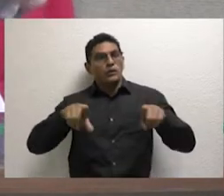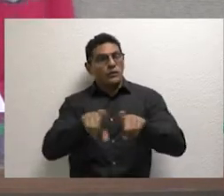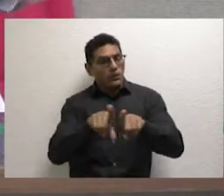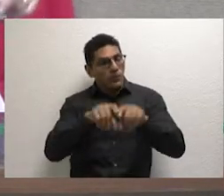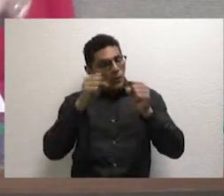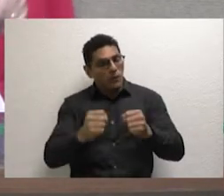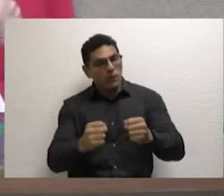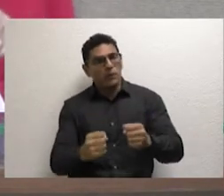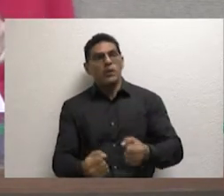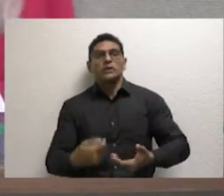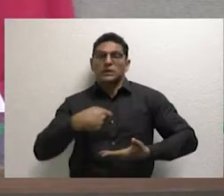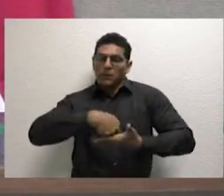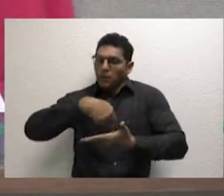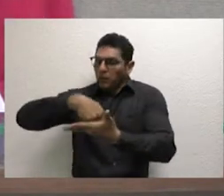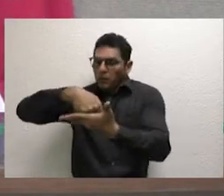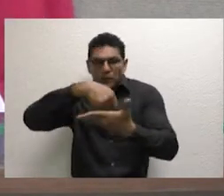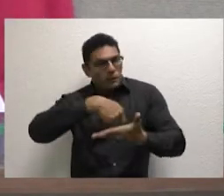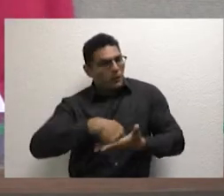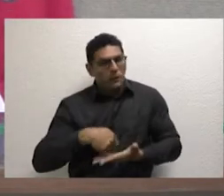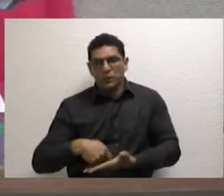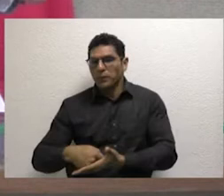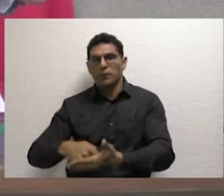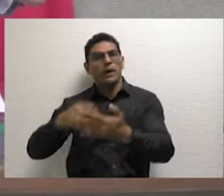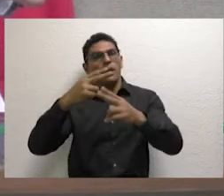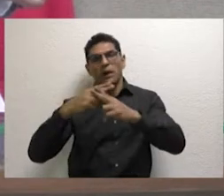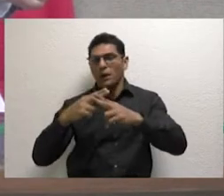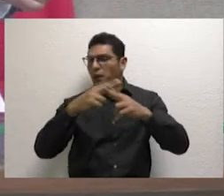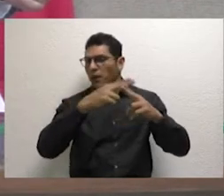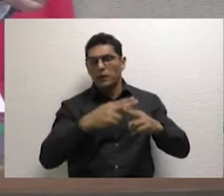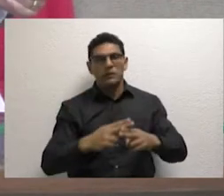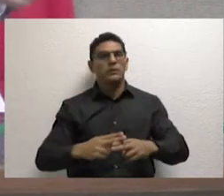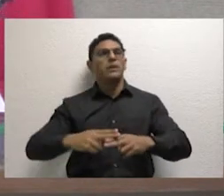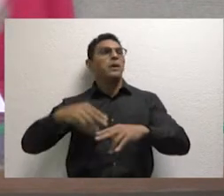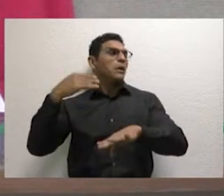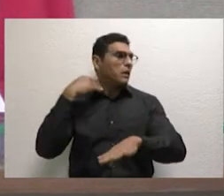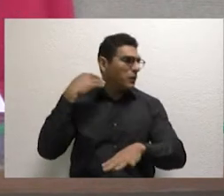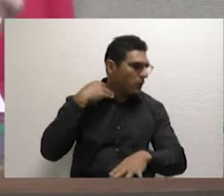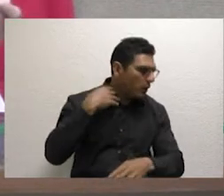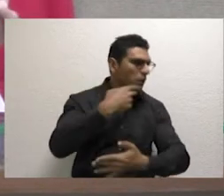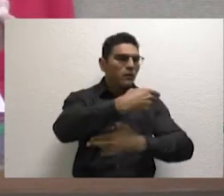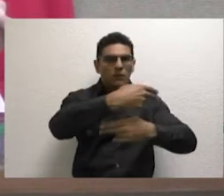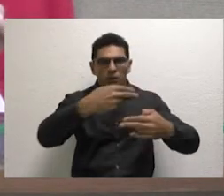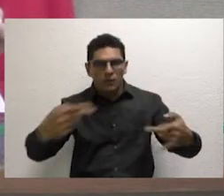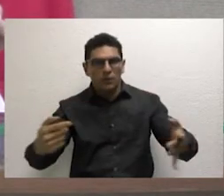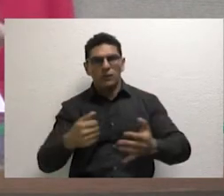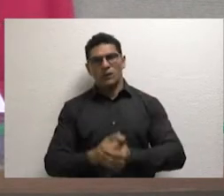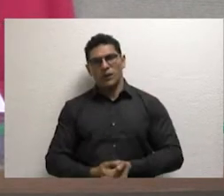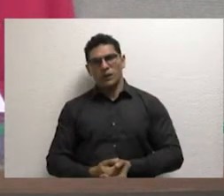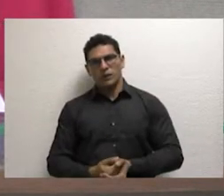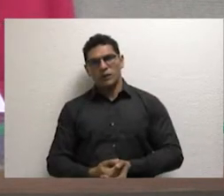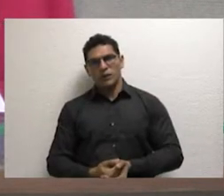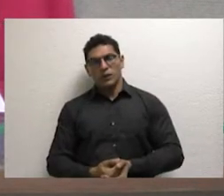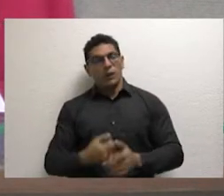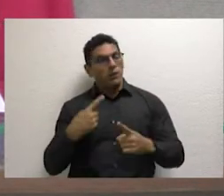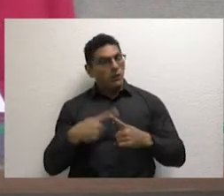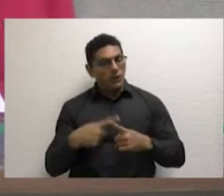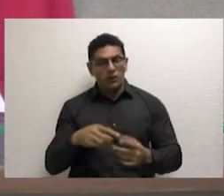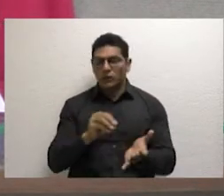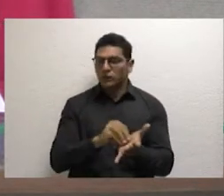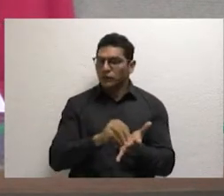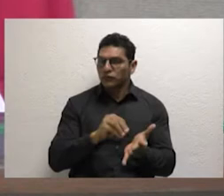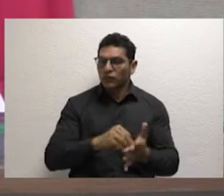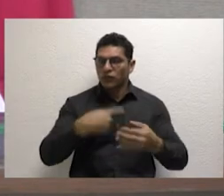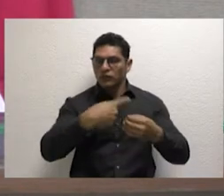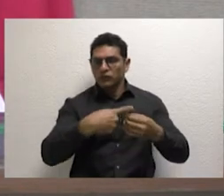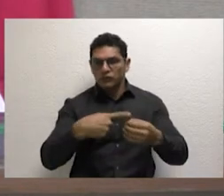salário para a Bolsa Família e se esse dinheiro para chegar lá na ponta, nas pessoas que merecem, passa mais ou